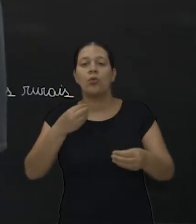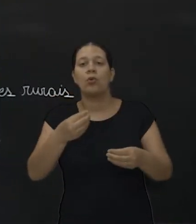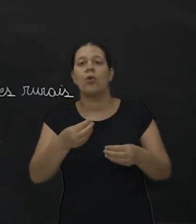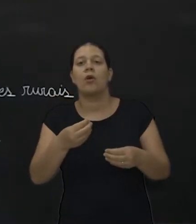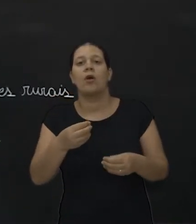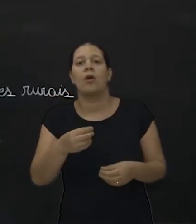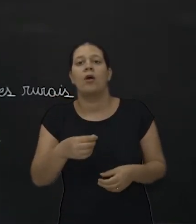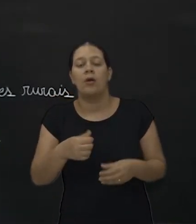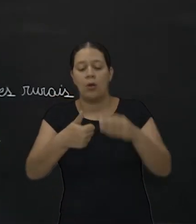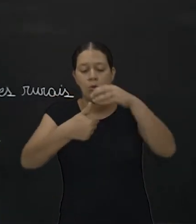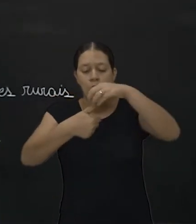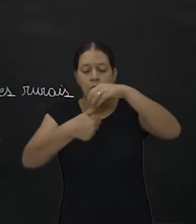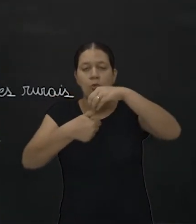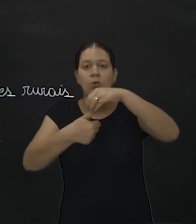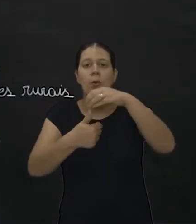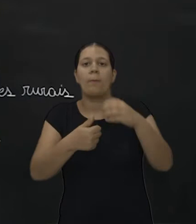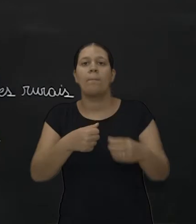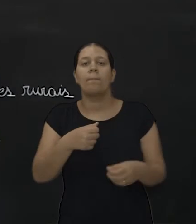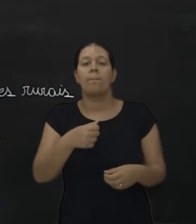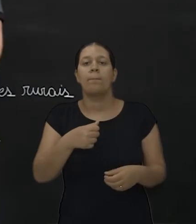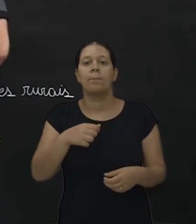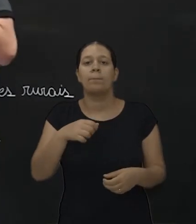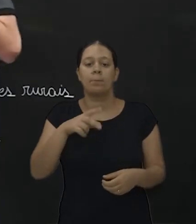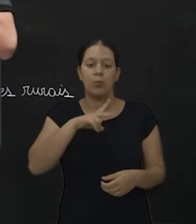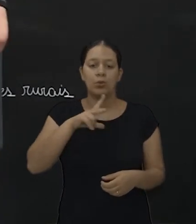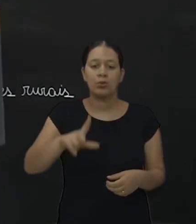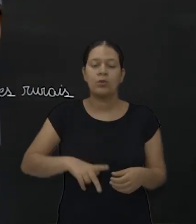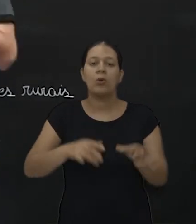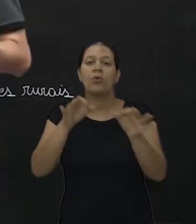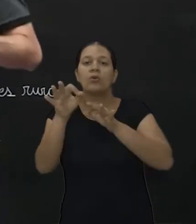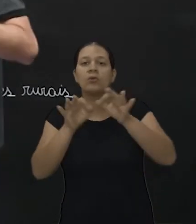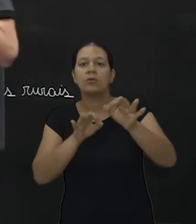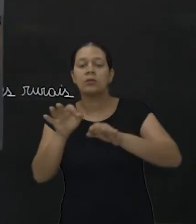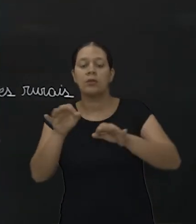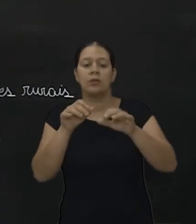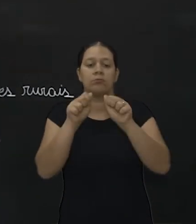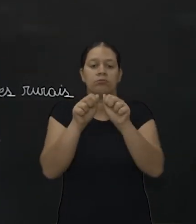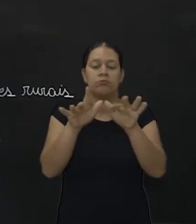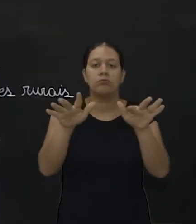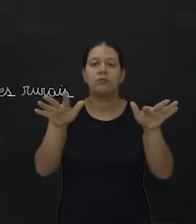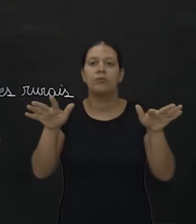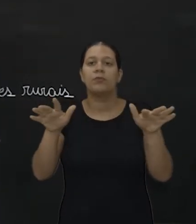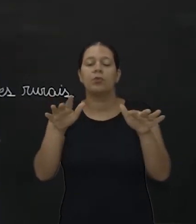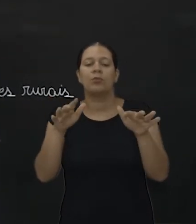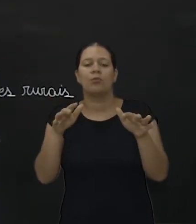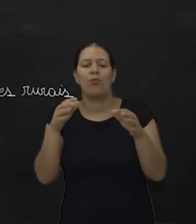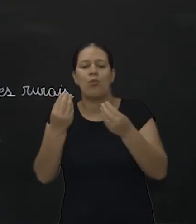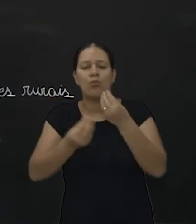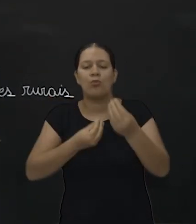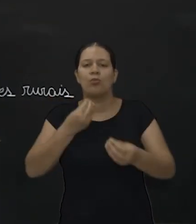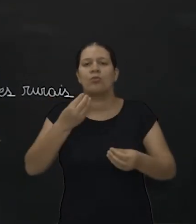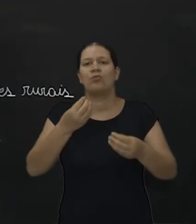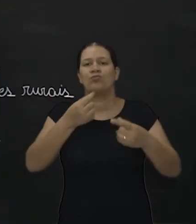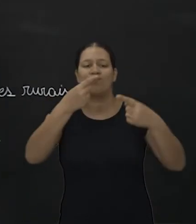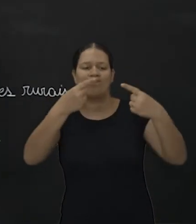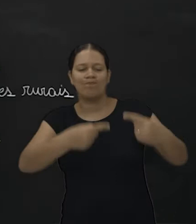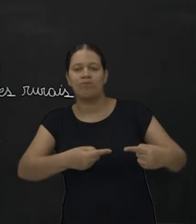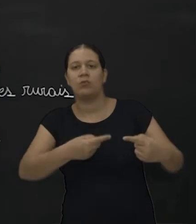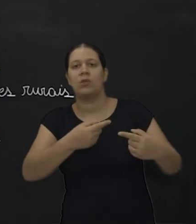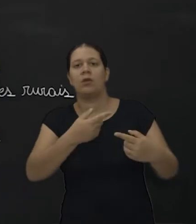buscou administrar um território desse tamanho, com essa extensão e todos os desafios que a coroa